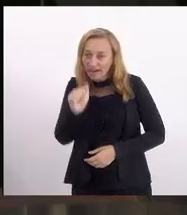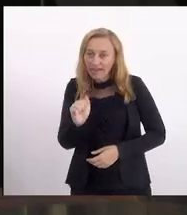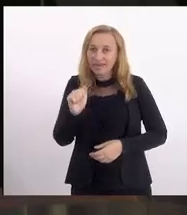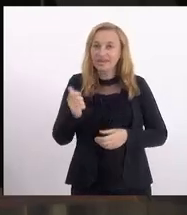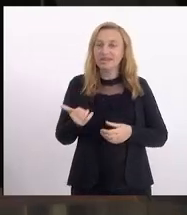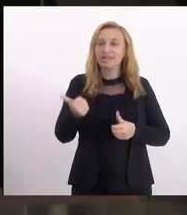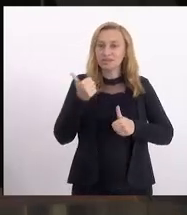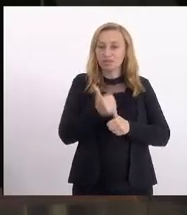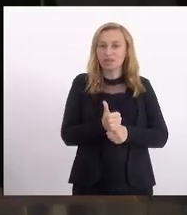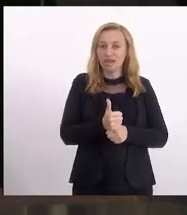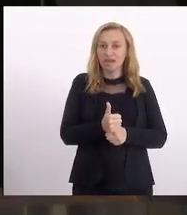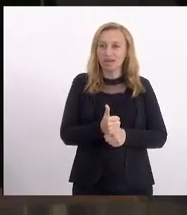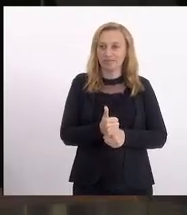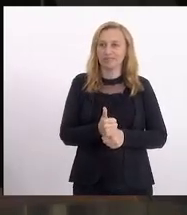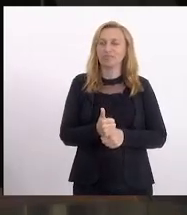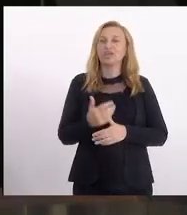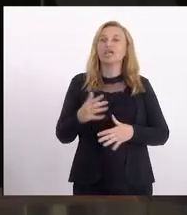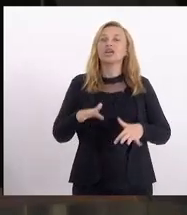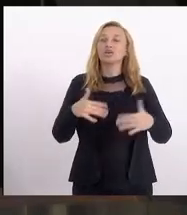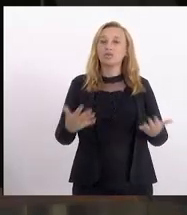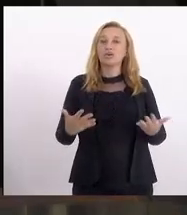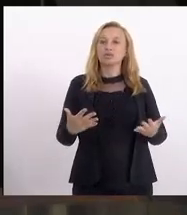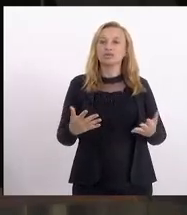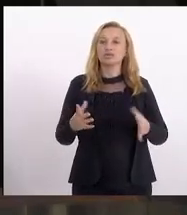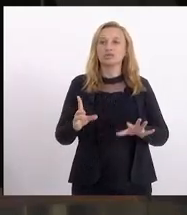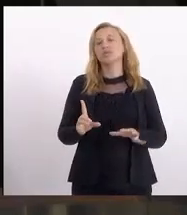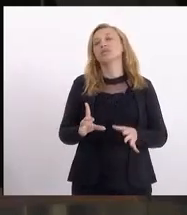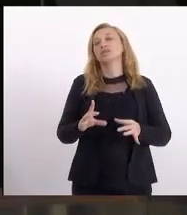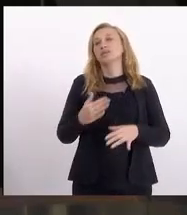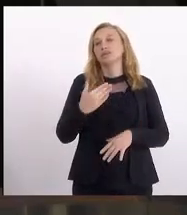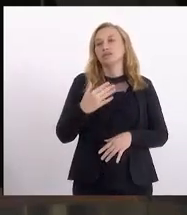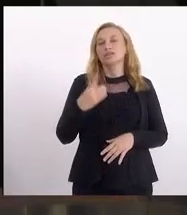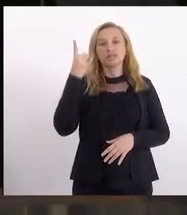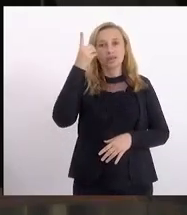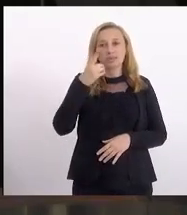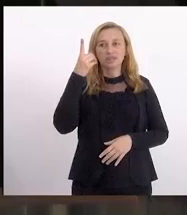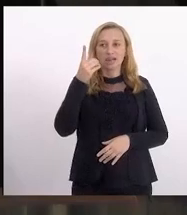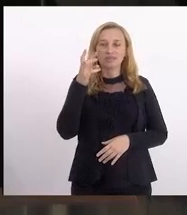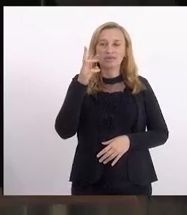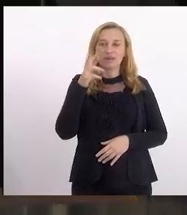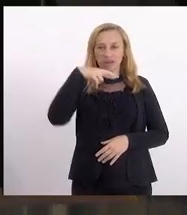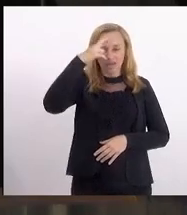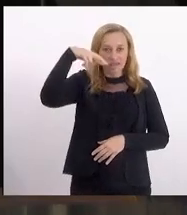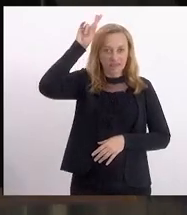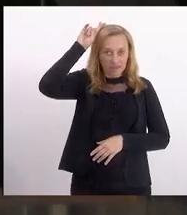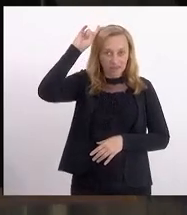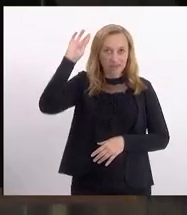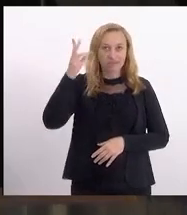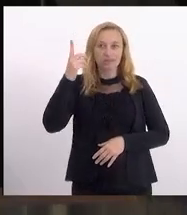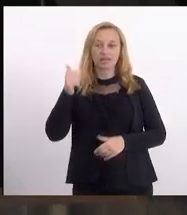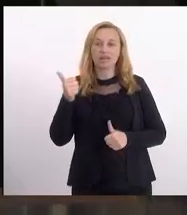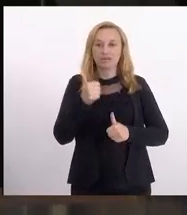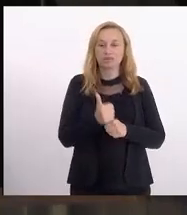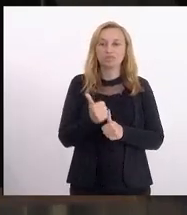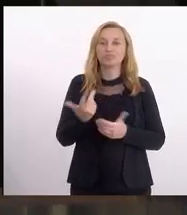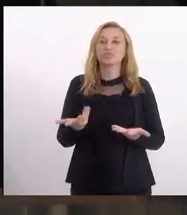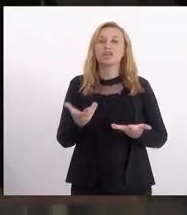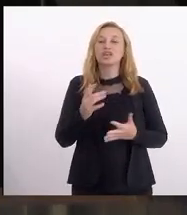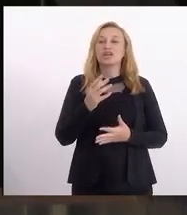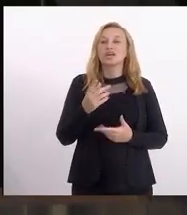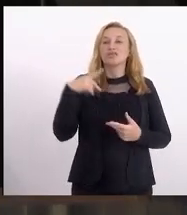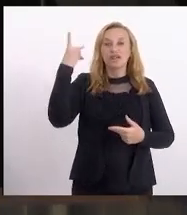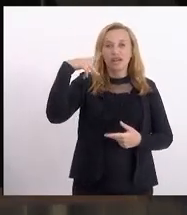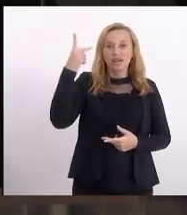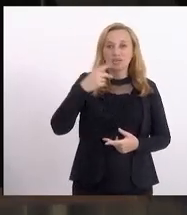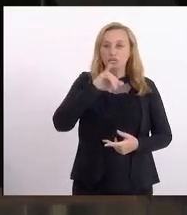permanece afastado, licenciado do parlamento, o deputado Renan Ferreirinha. Então, desejo também ao vereador Jari, de